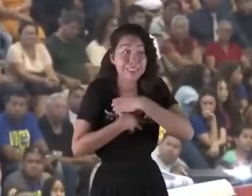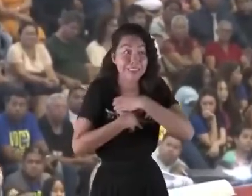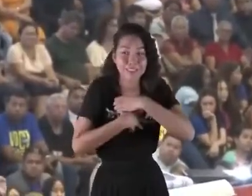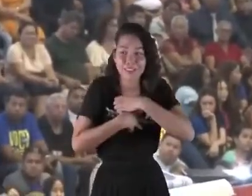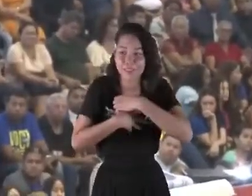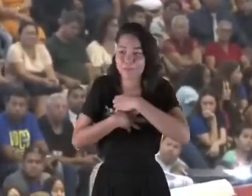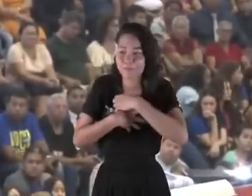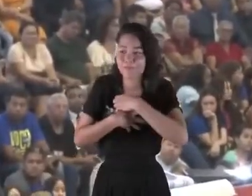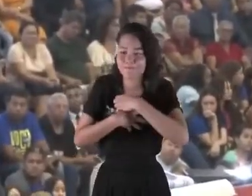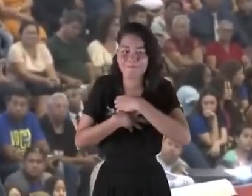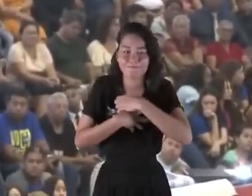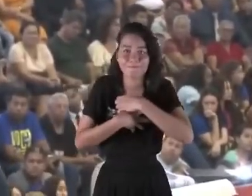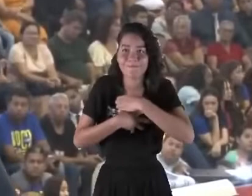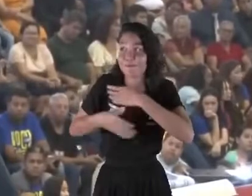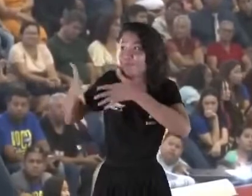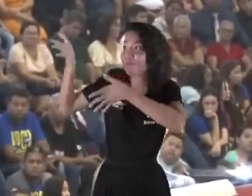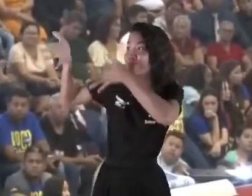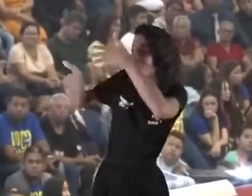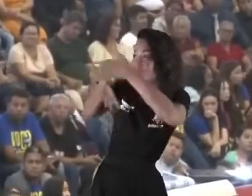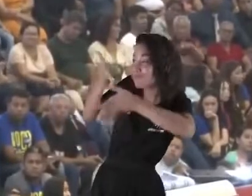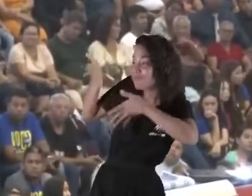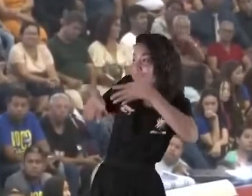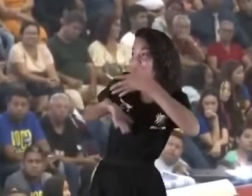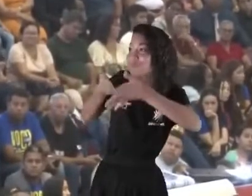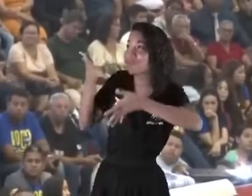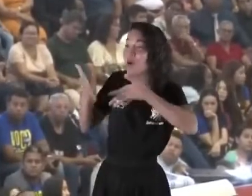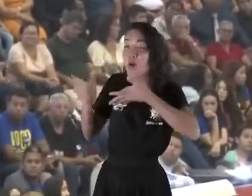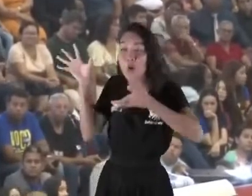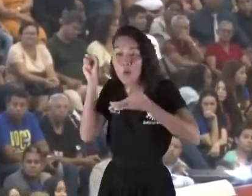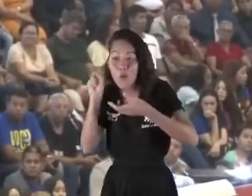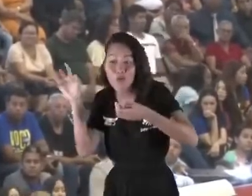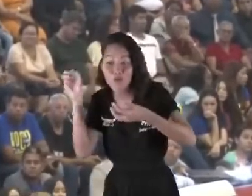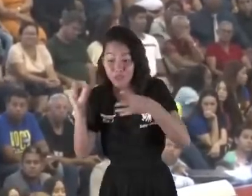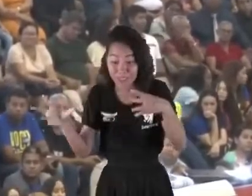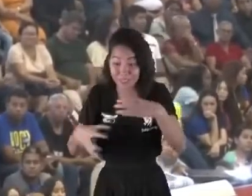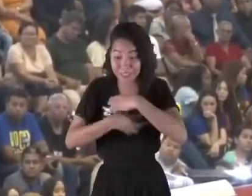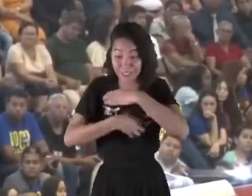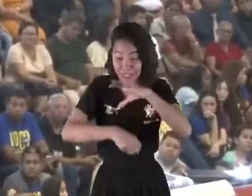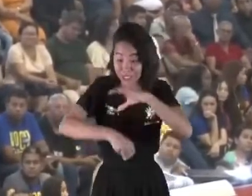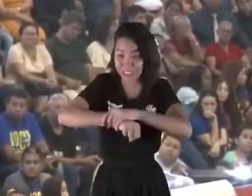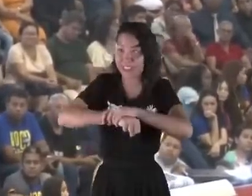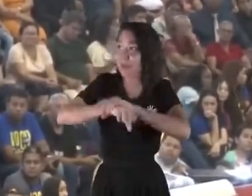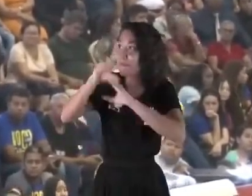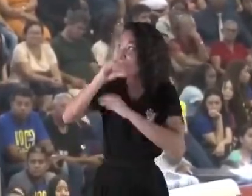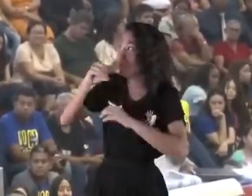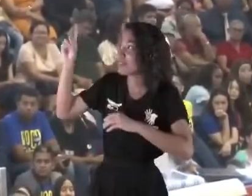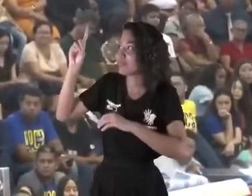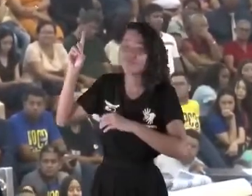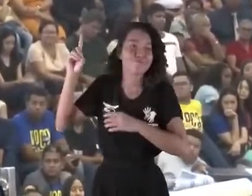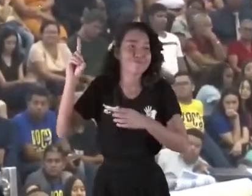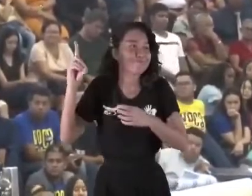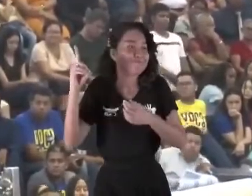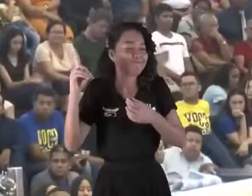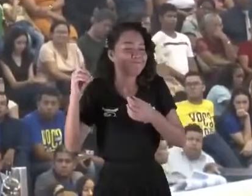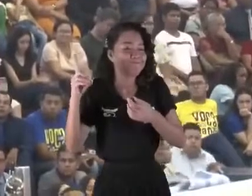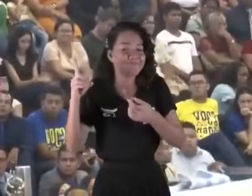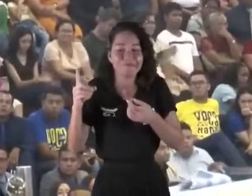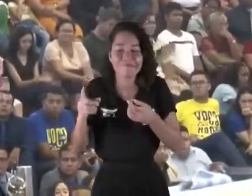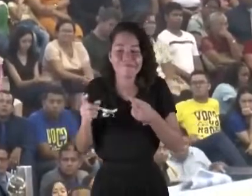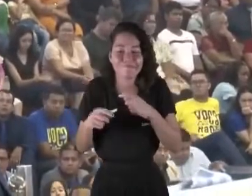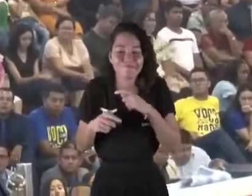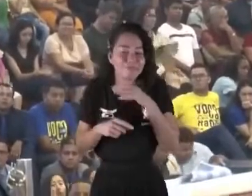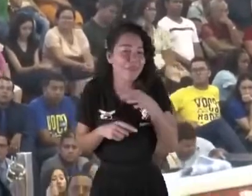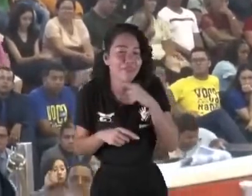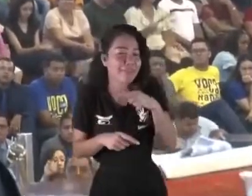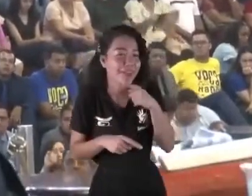E quem já sentiu essa mão? Não tem como ser soberbo.